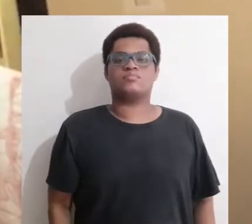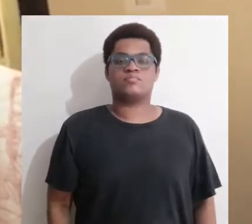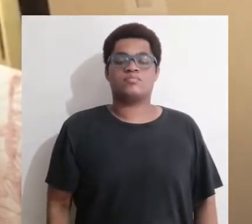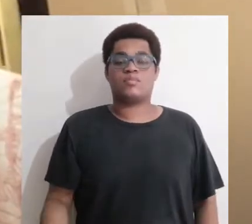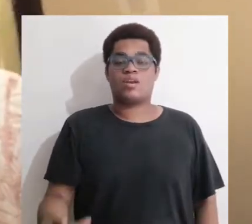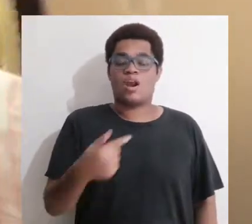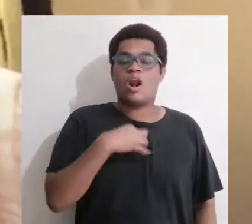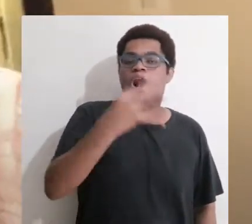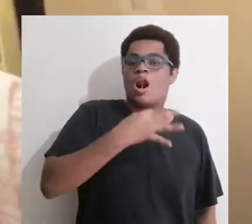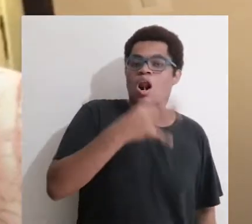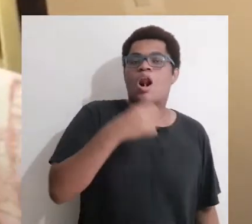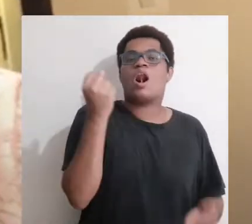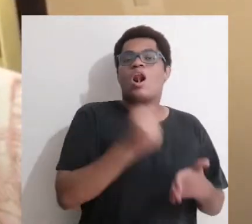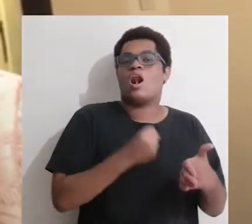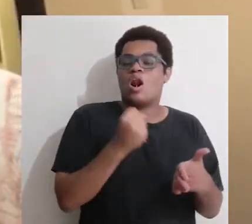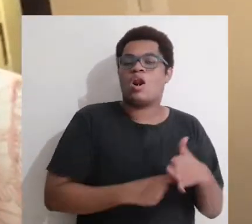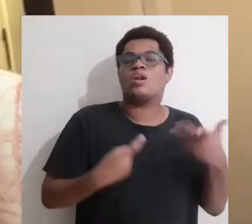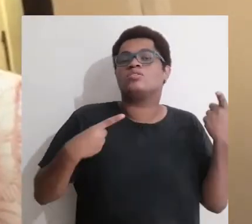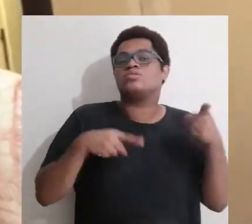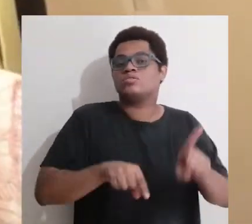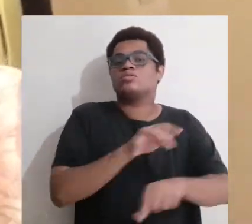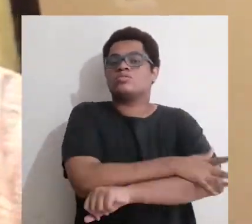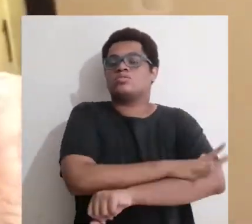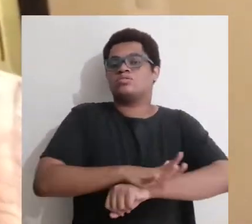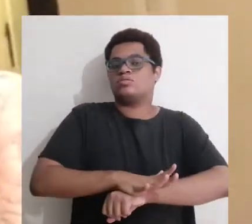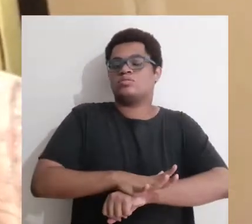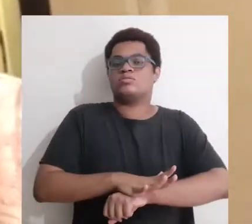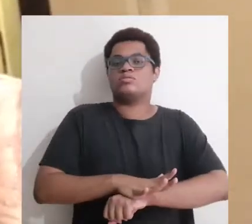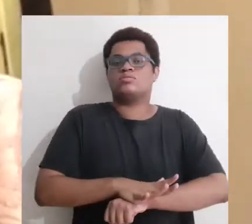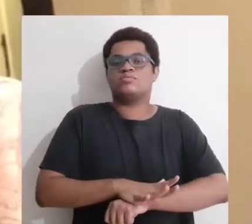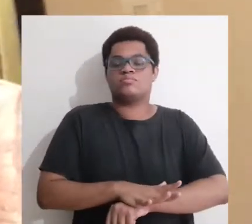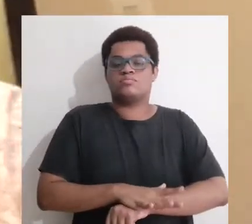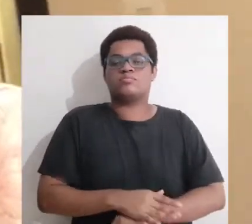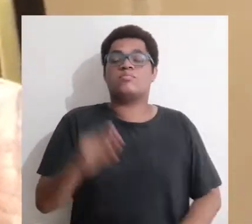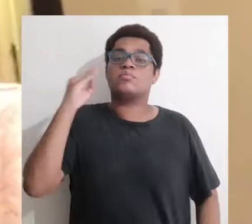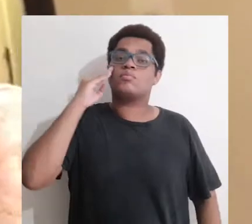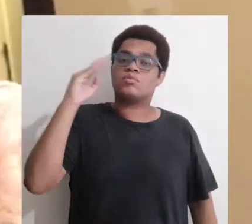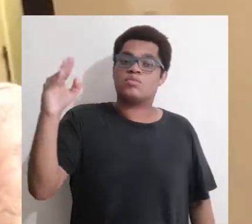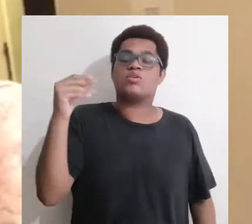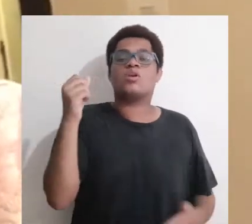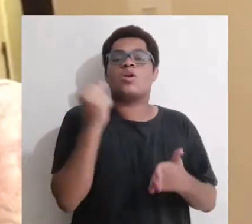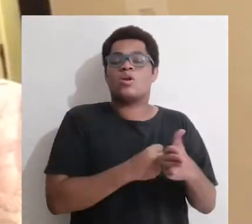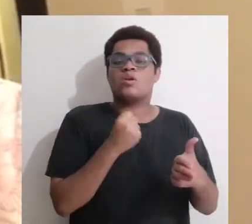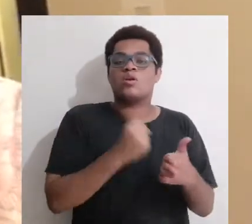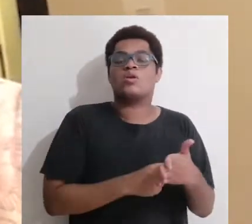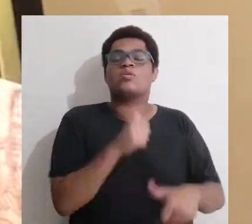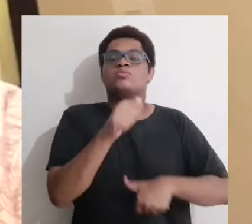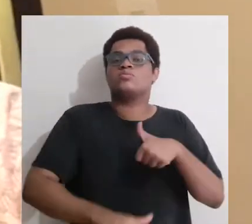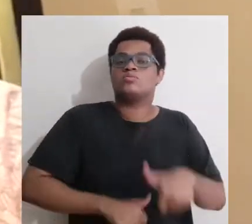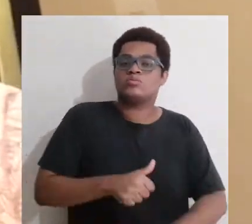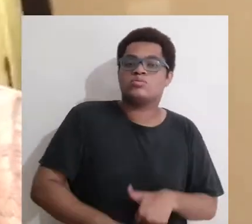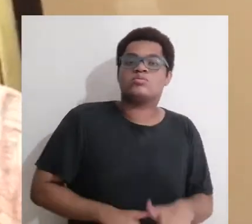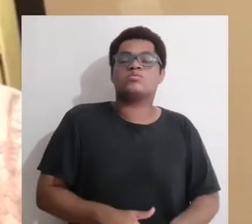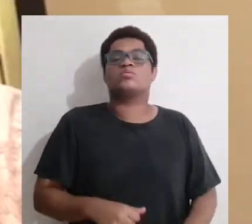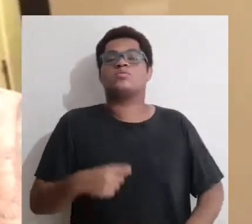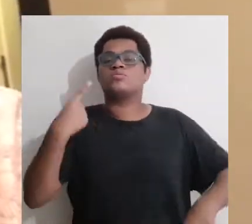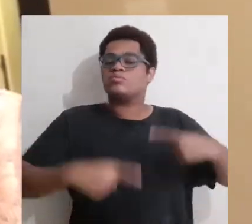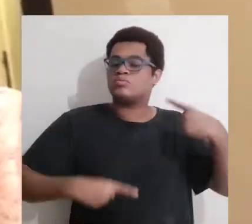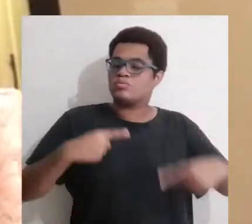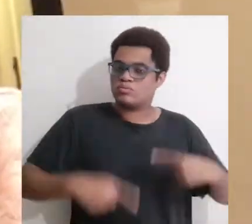luta antirracista é principalmente uma luta pela transformação do discurso e